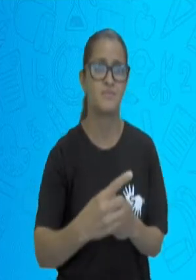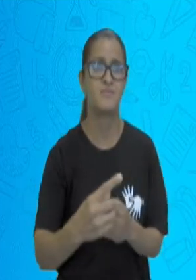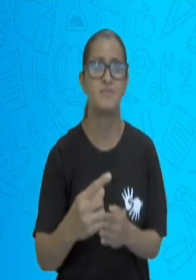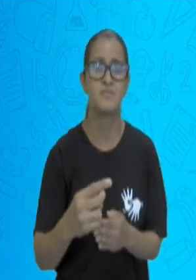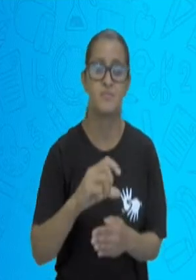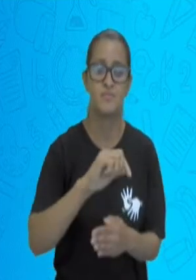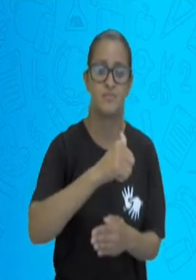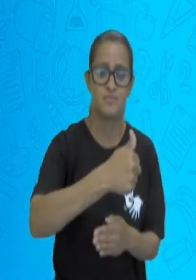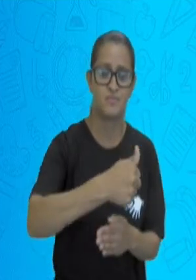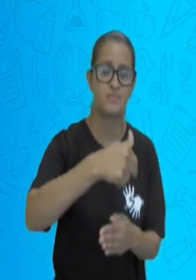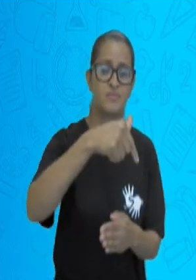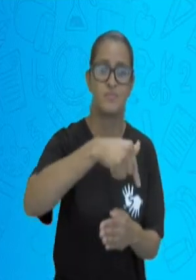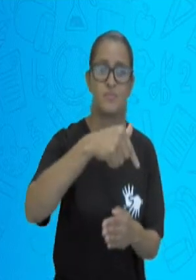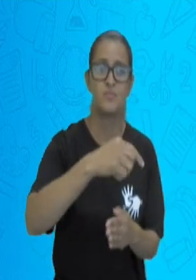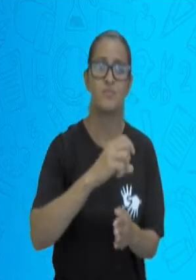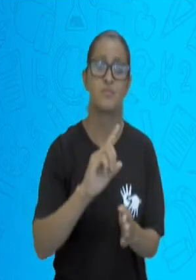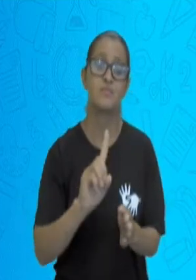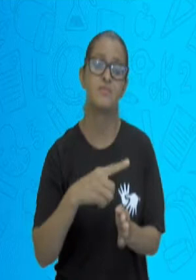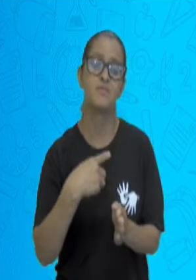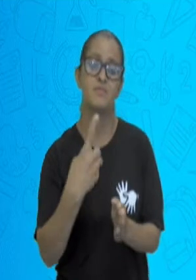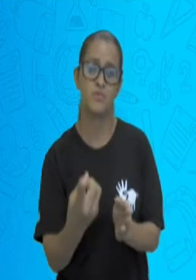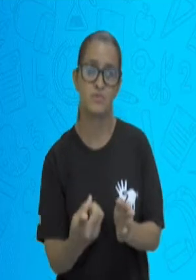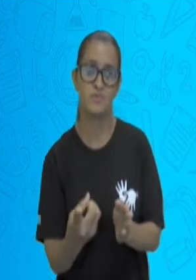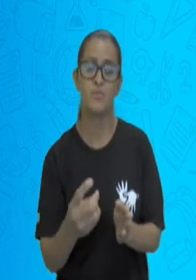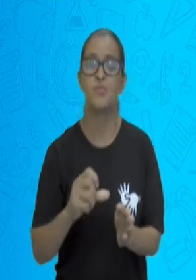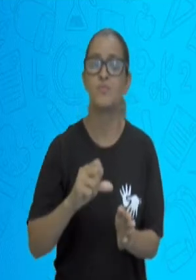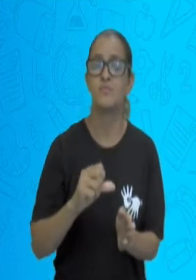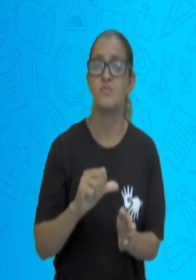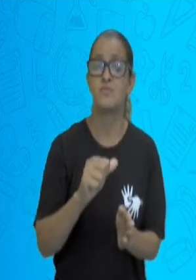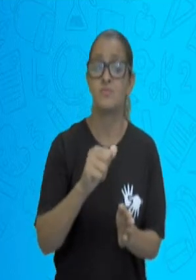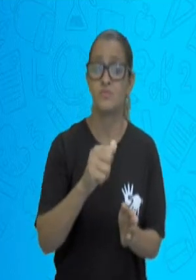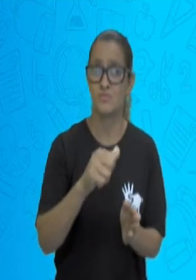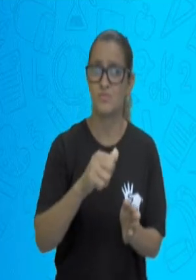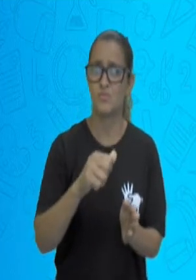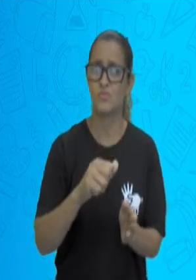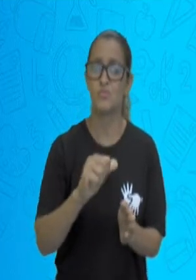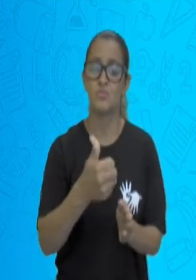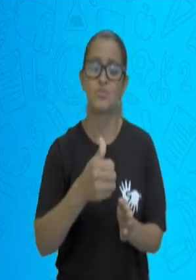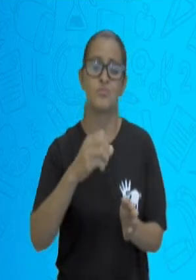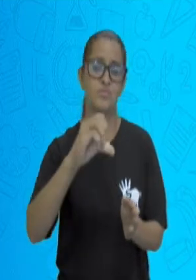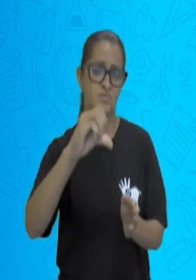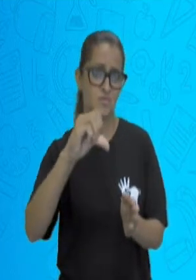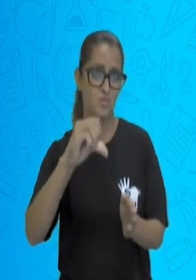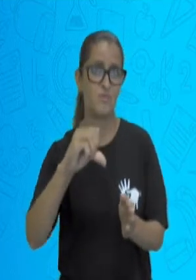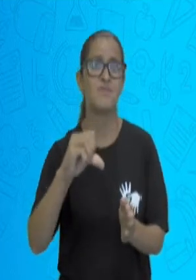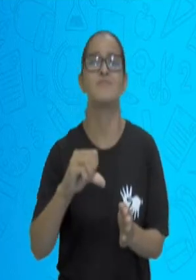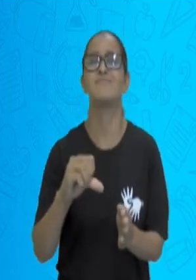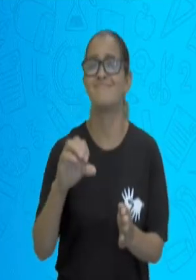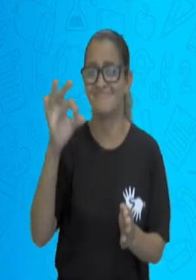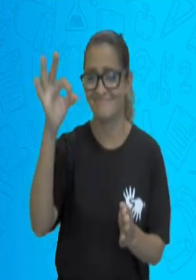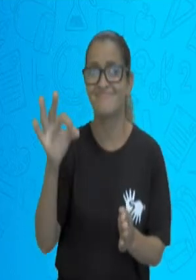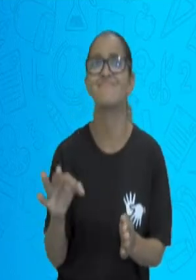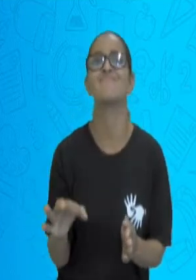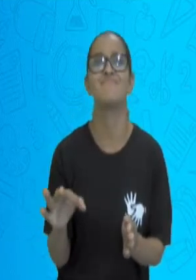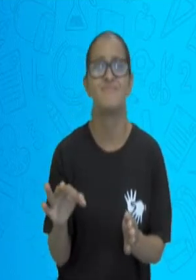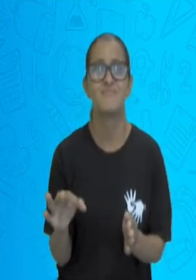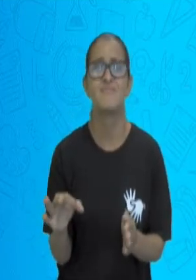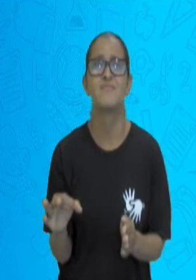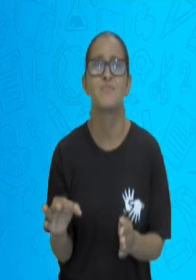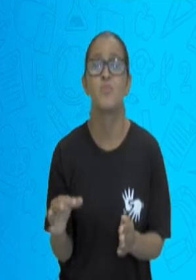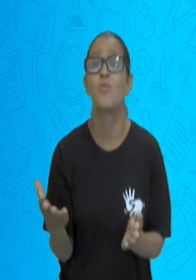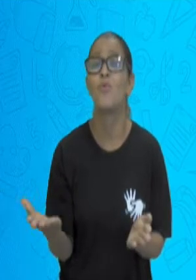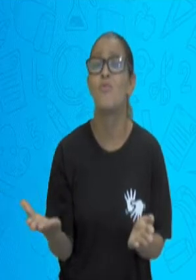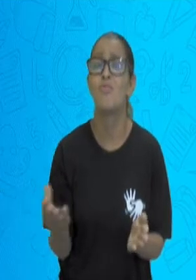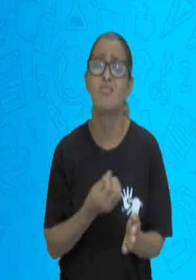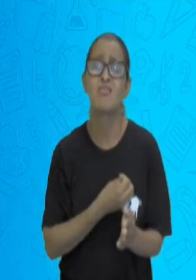17. E o número que vem depois do 18 é o 19. Qual